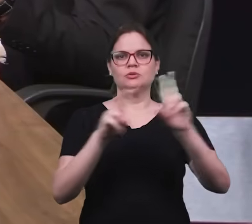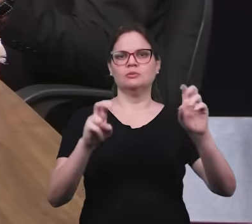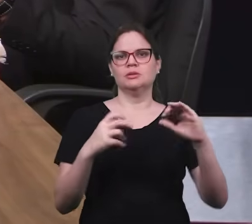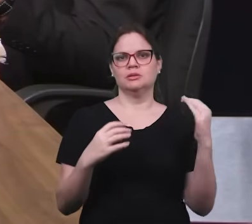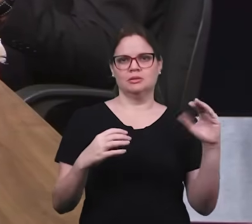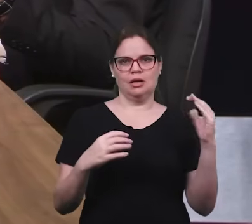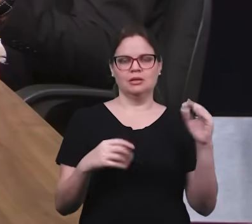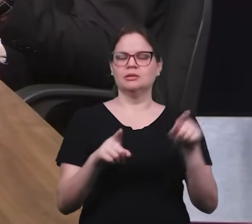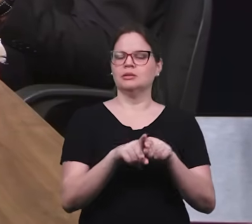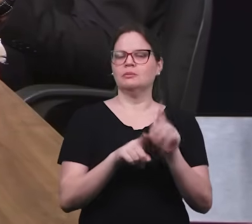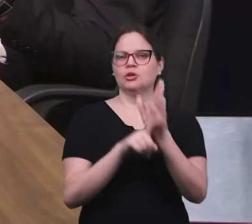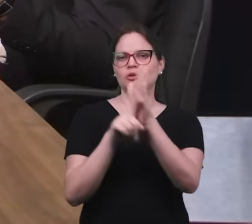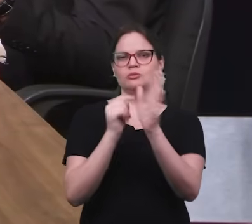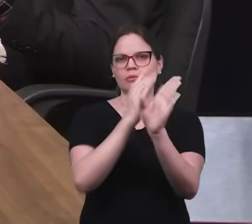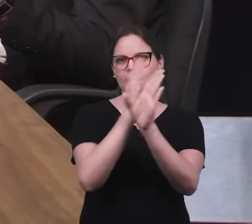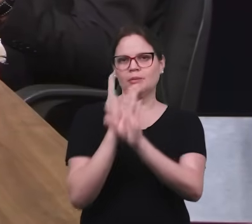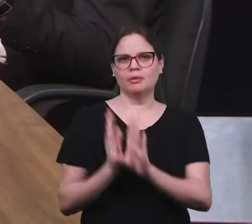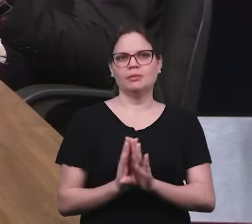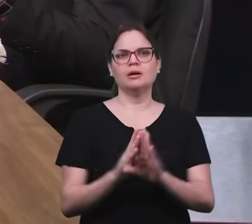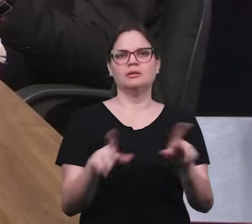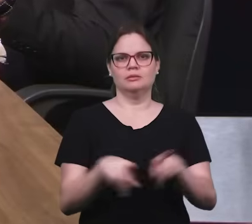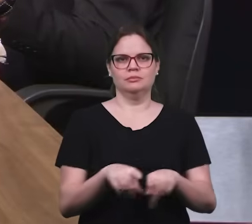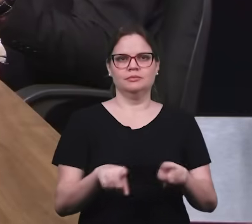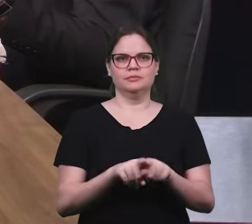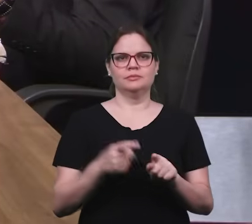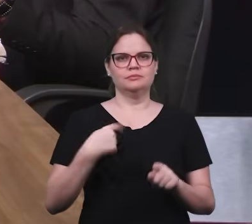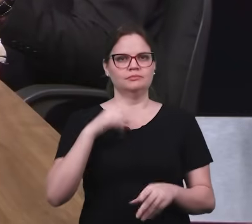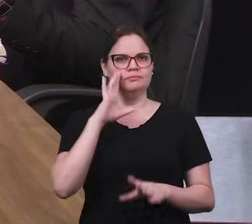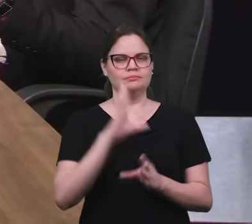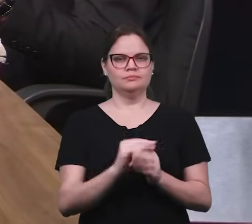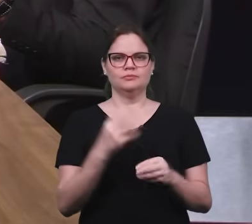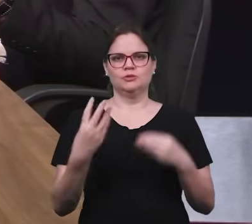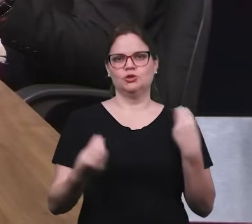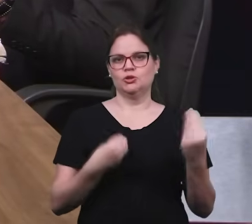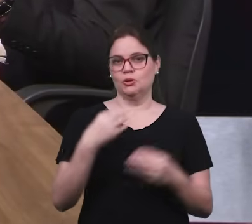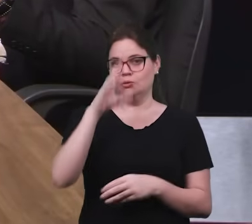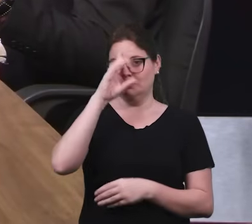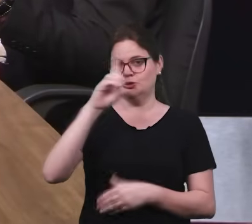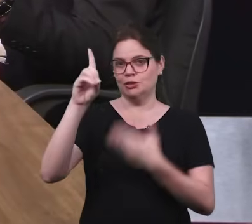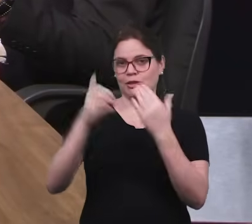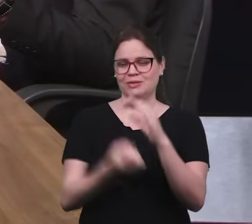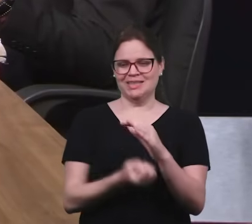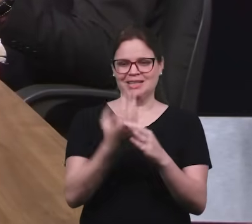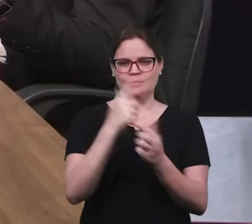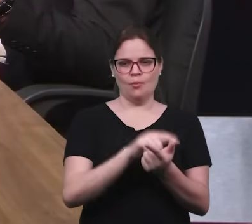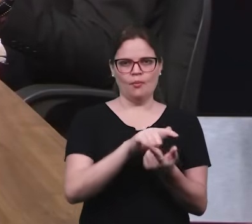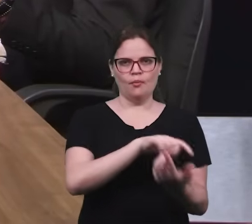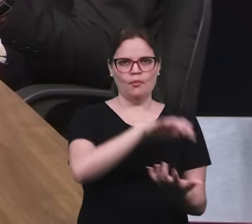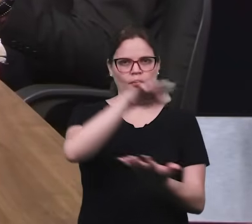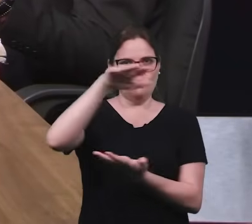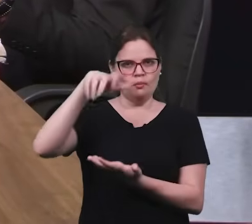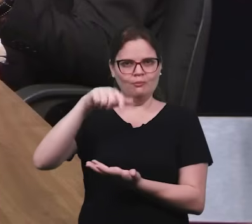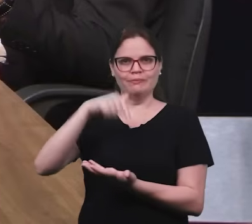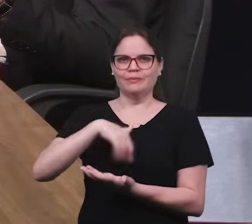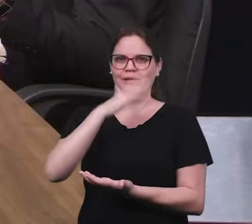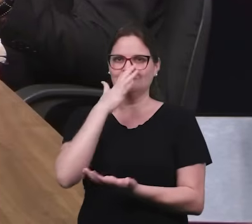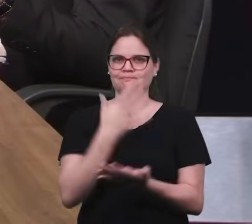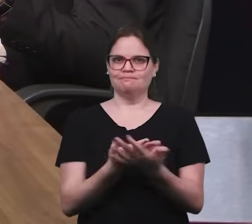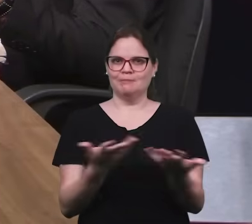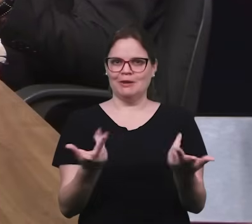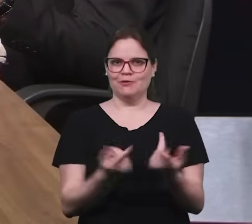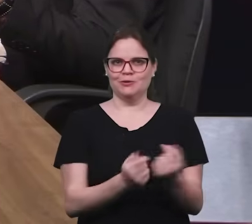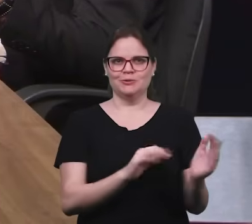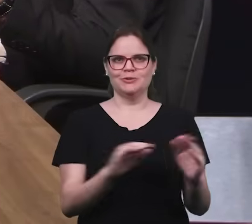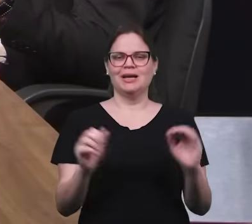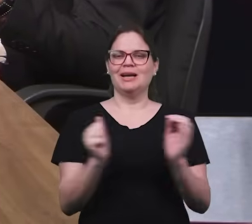parte da ciência, né? E vemos o quão é magnífica a criação de Deus. Maravilha. Né? Até o nosso próximo episódio, então, pastor Tiago. Amém. Pai do